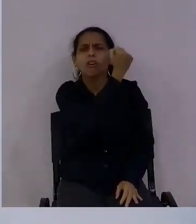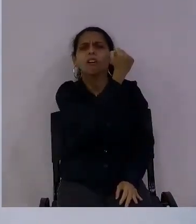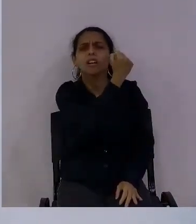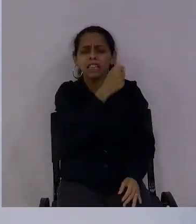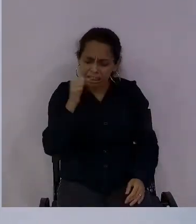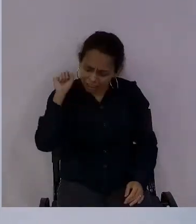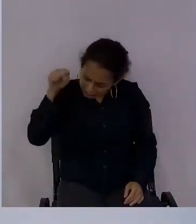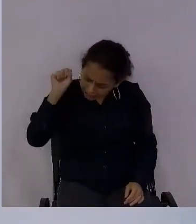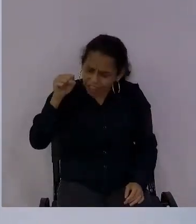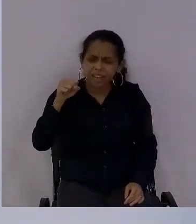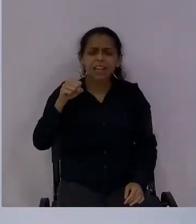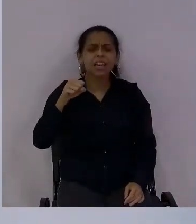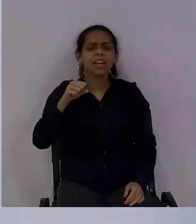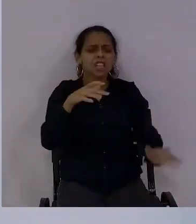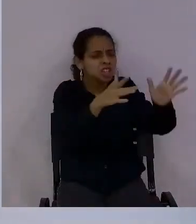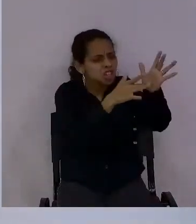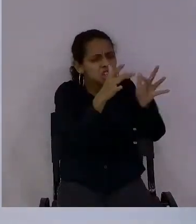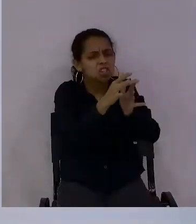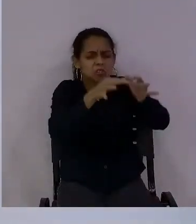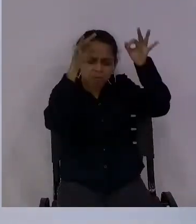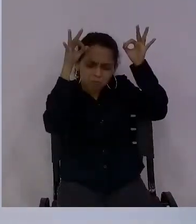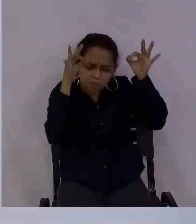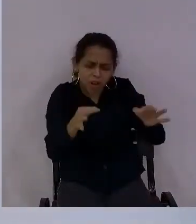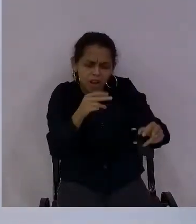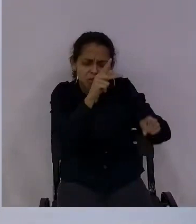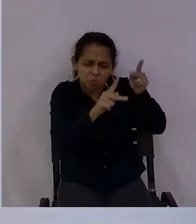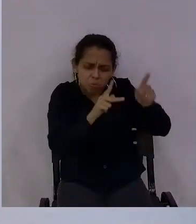Sim, ele é, e ele é digno.